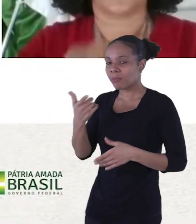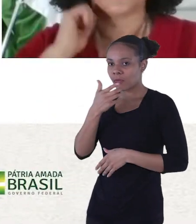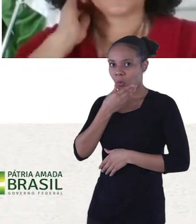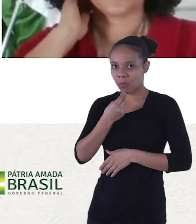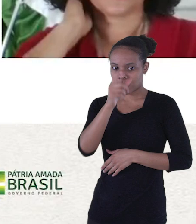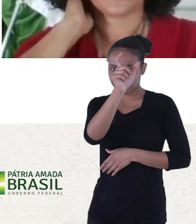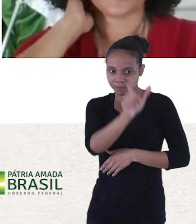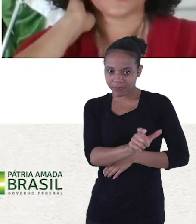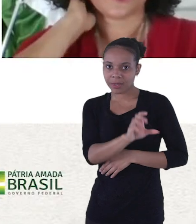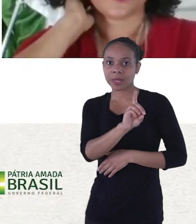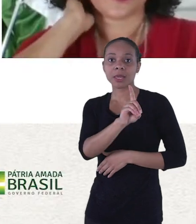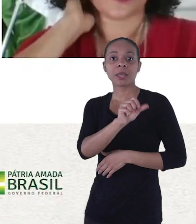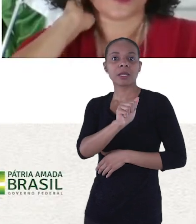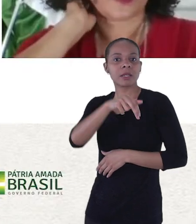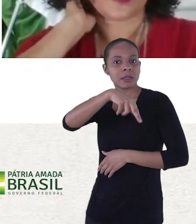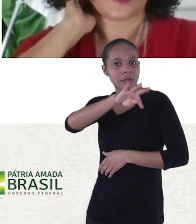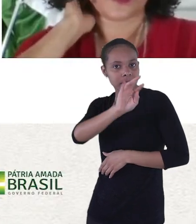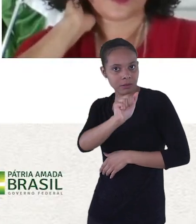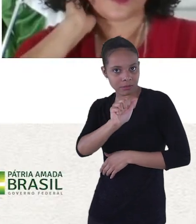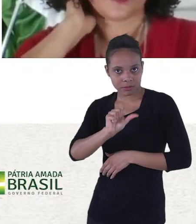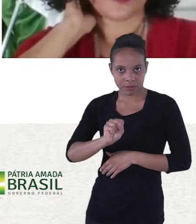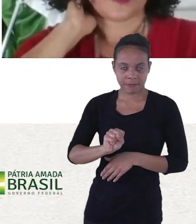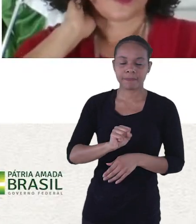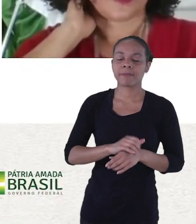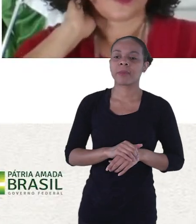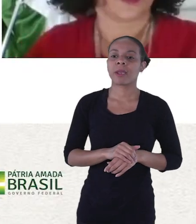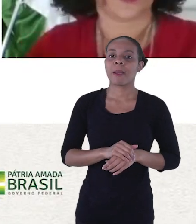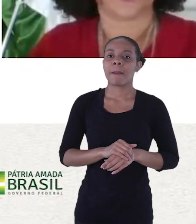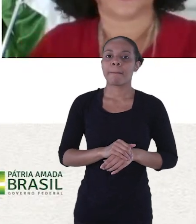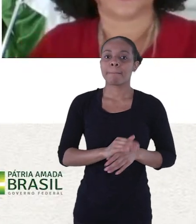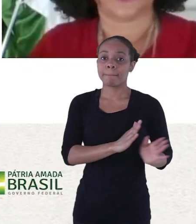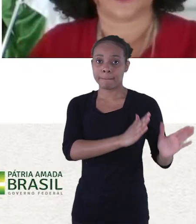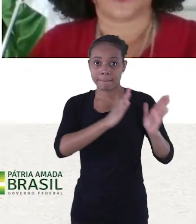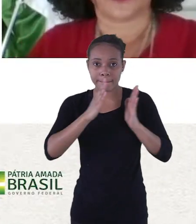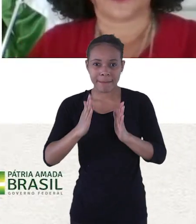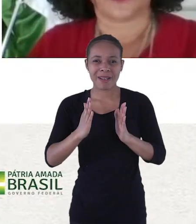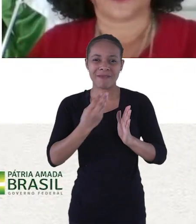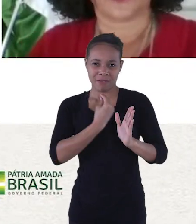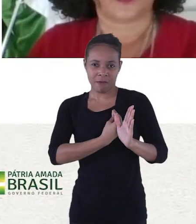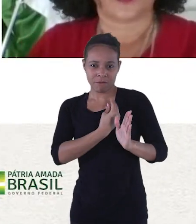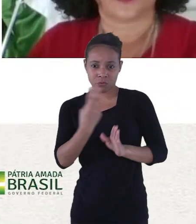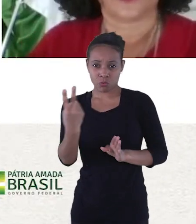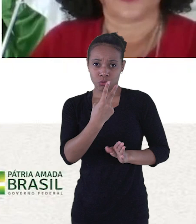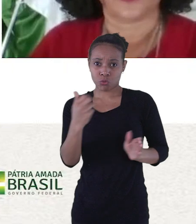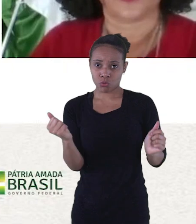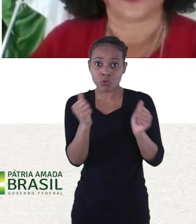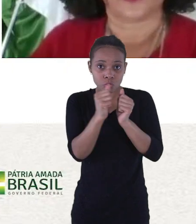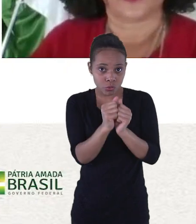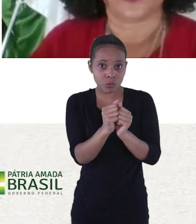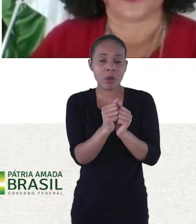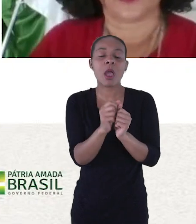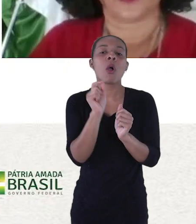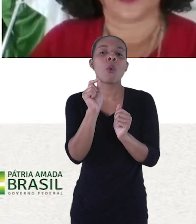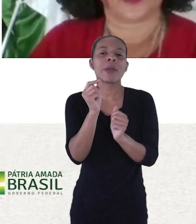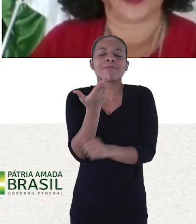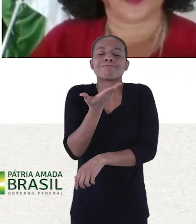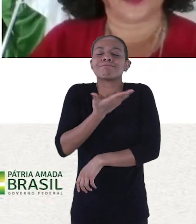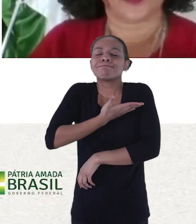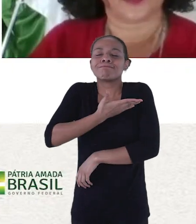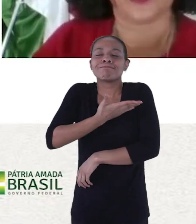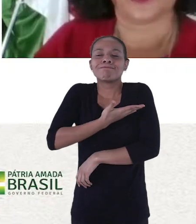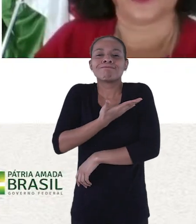uma boa parte da vida do Audálio Dantas com a Carolina foi sempre uma coisa de